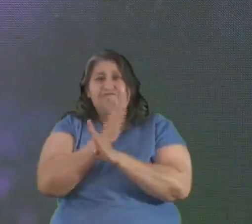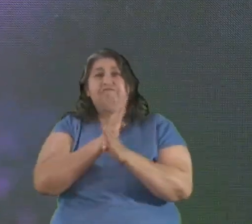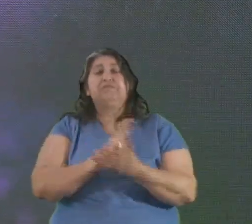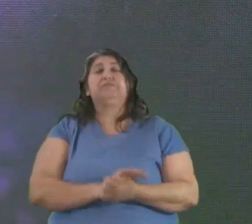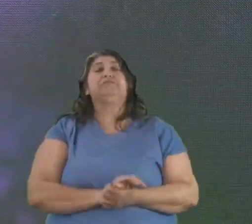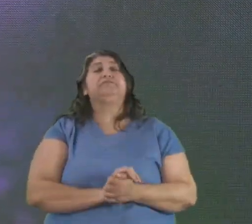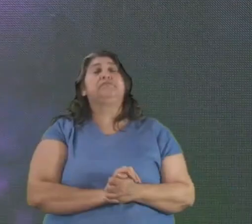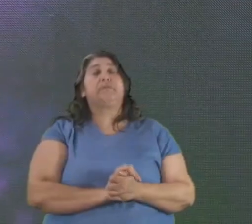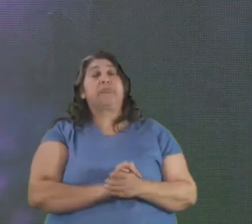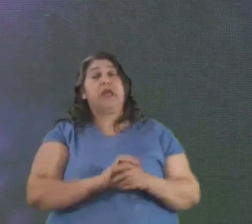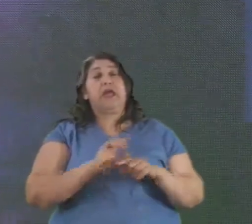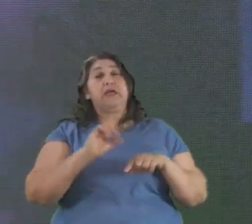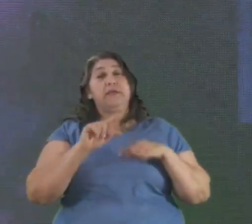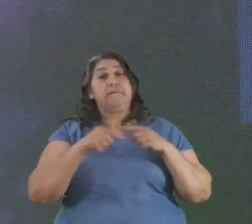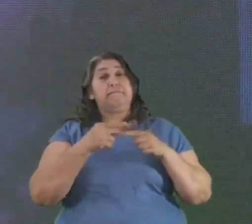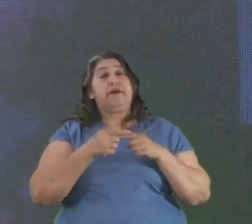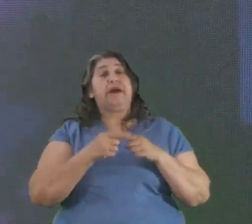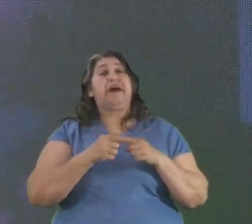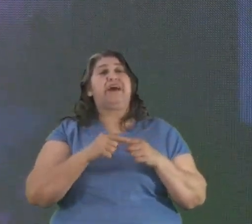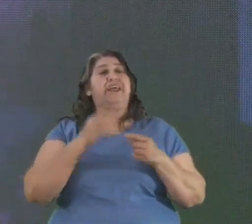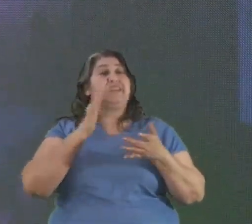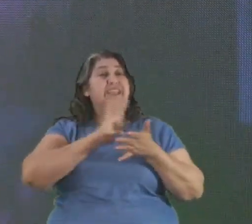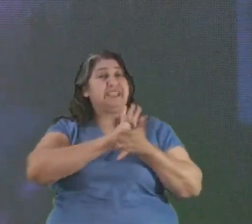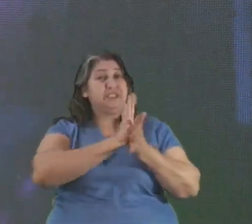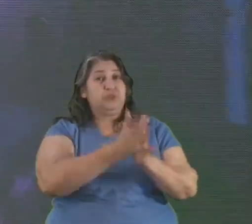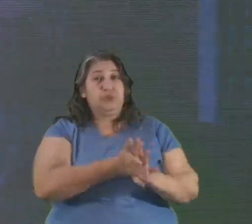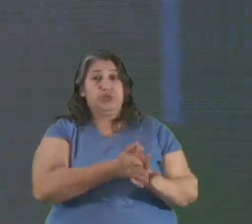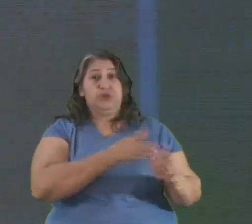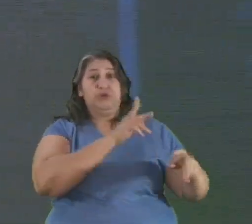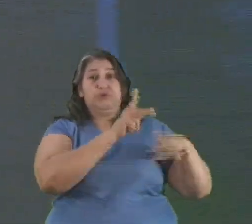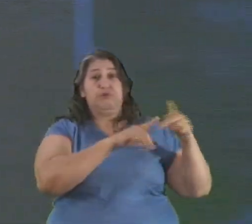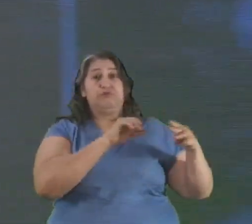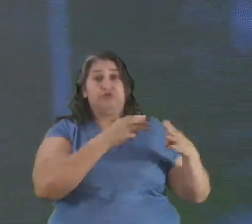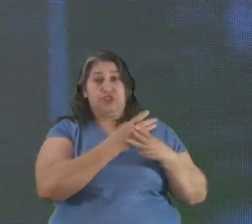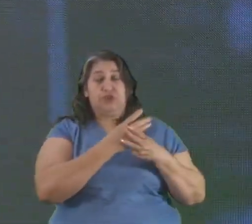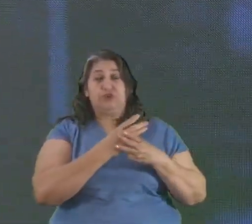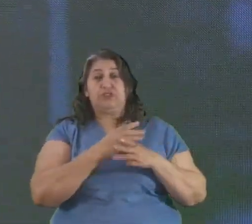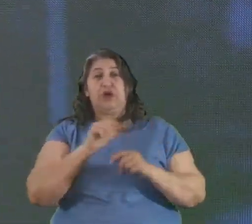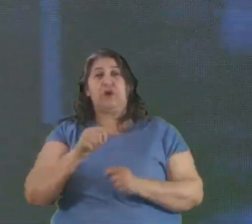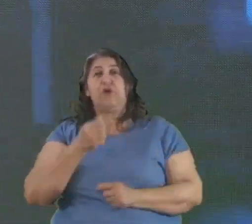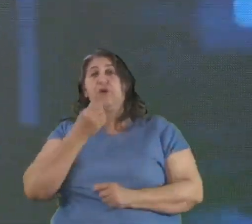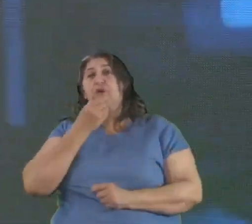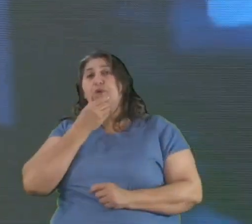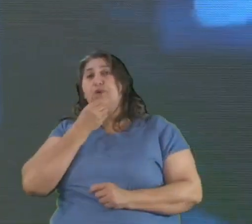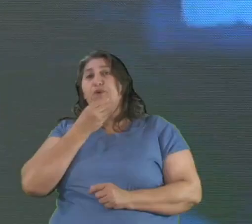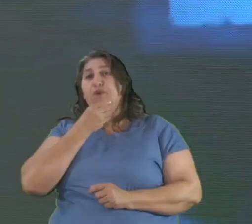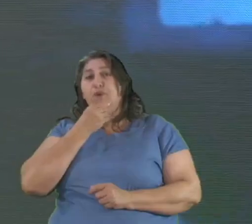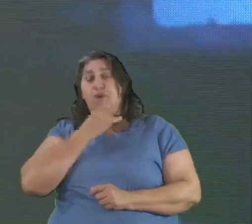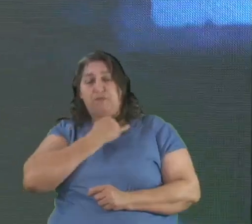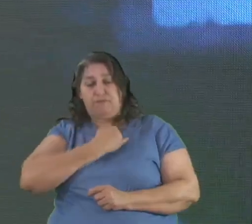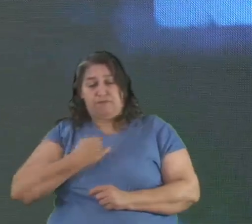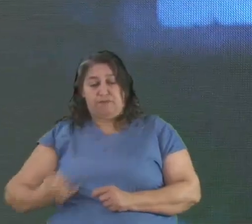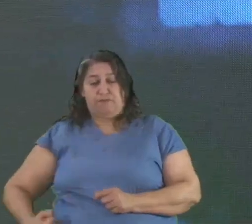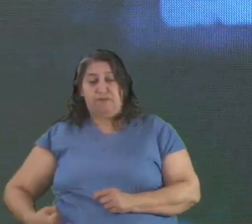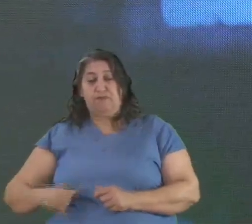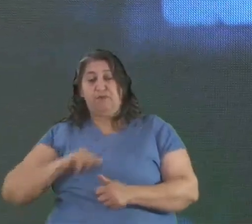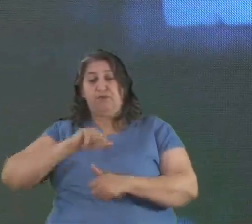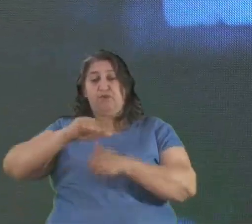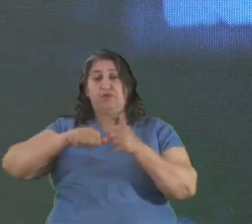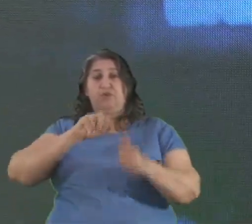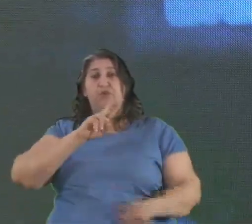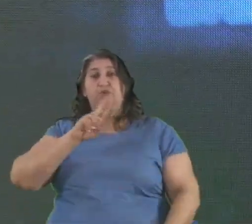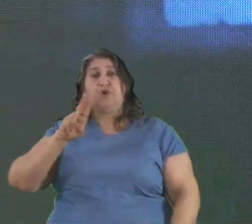descaracterizar o povo judeu, Adriano mudou o nome da Judéia. E